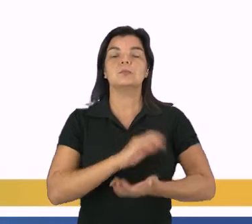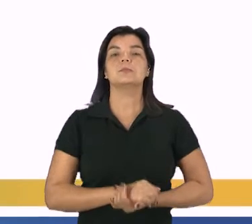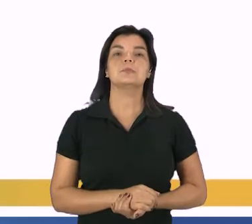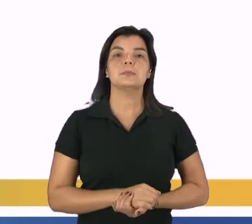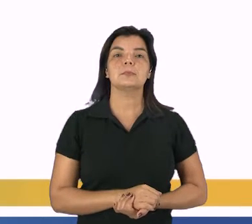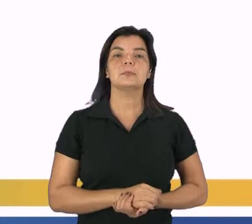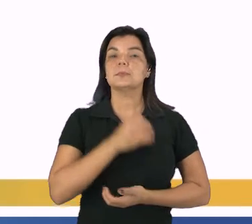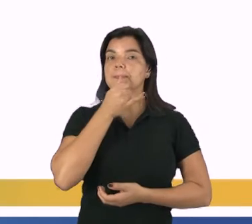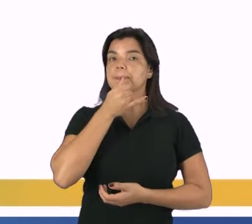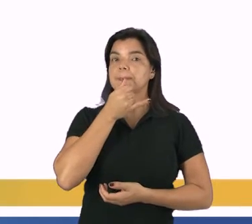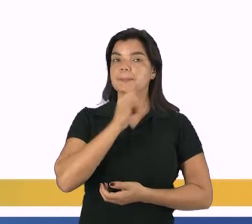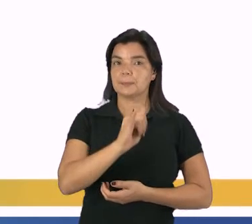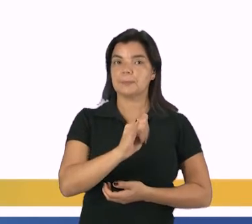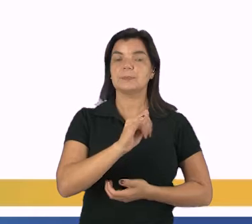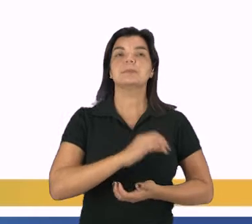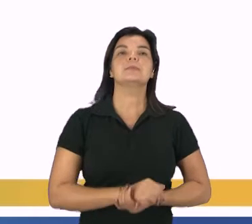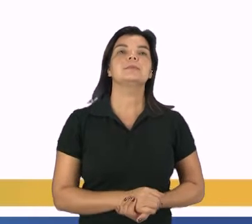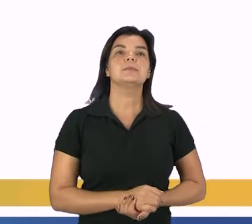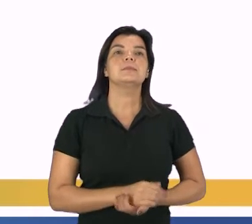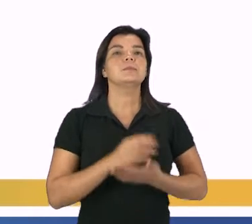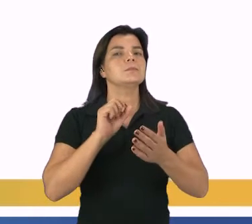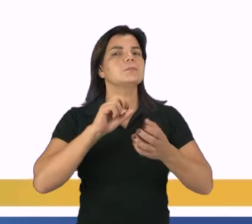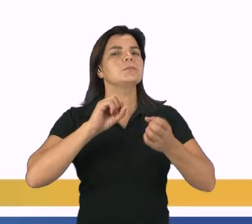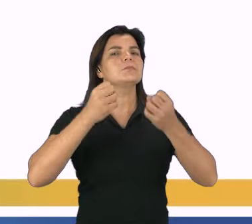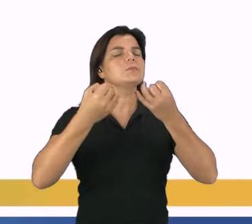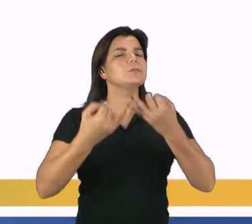distância, ok?